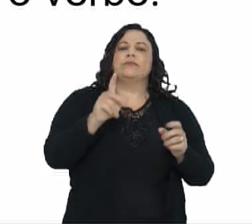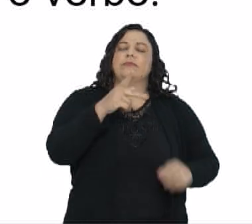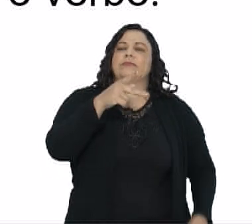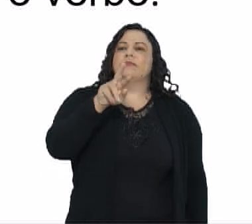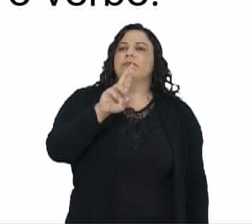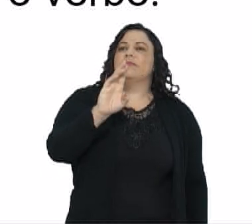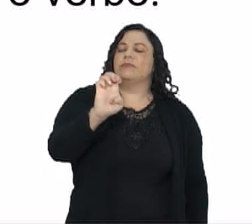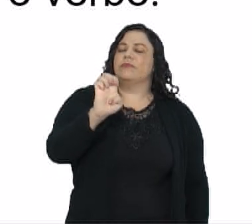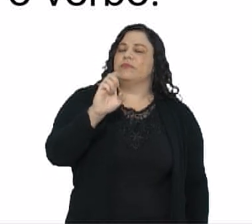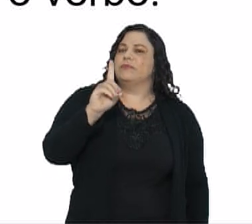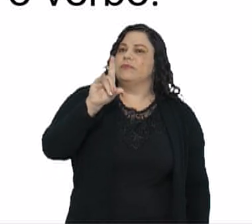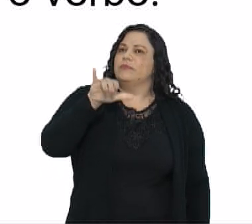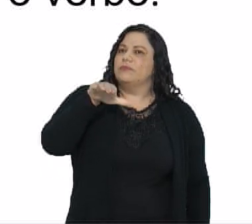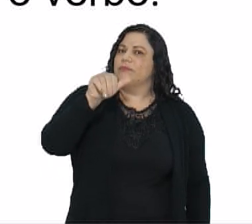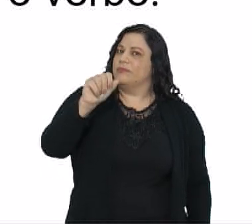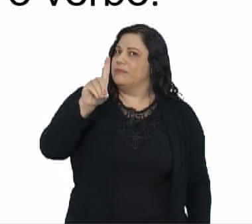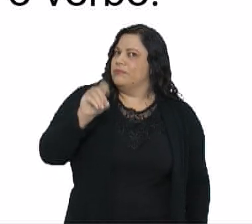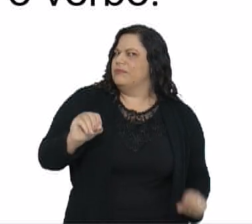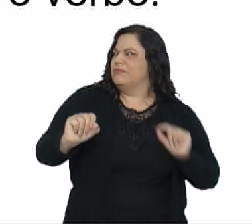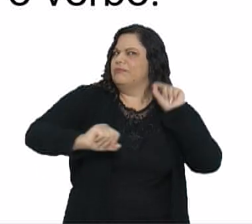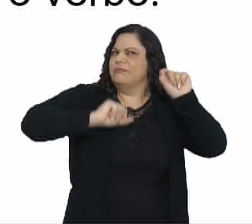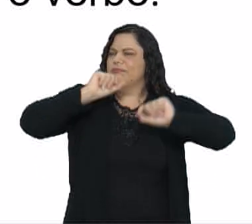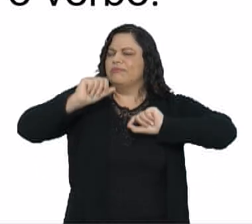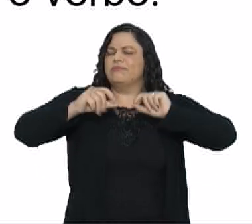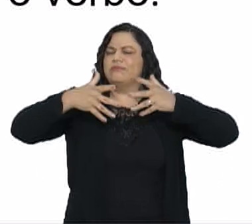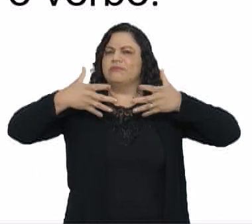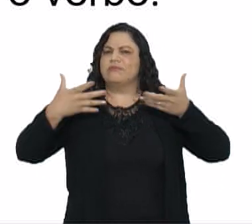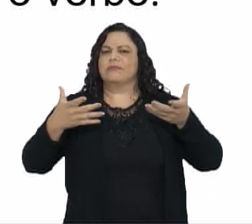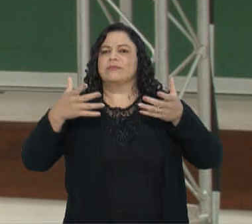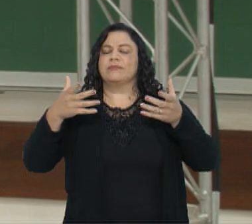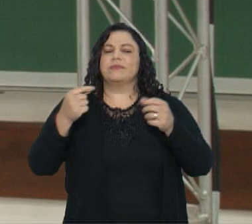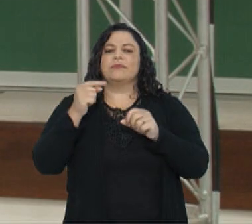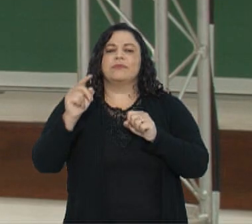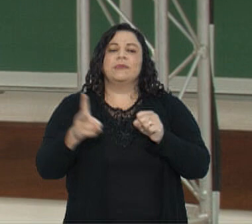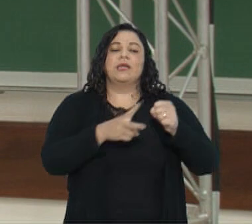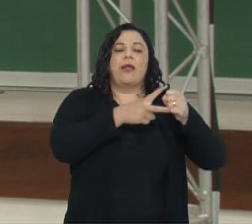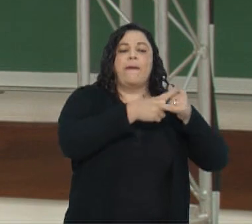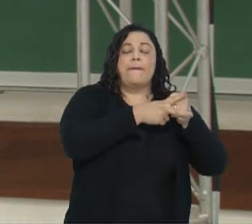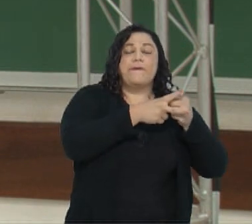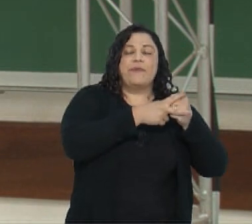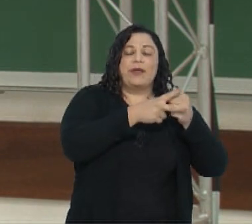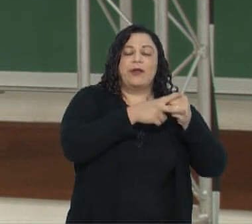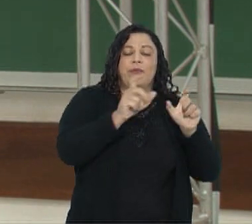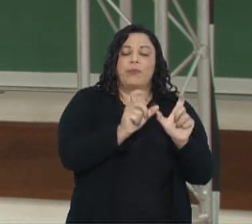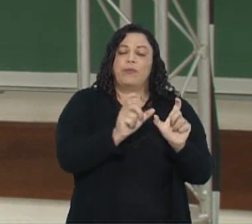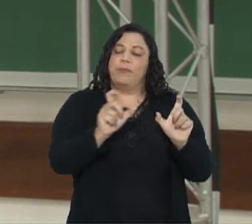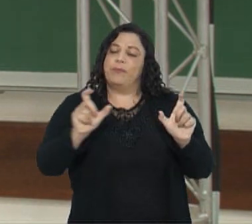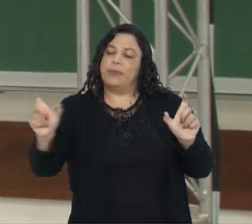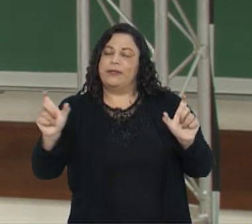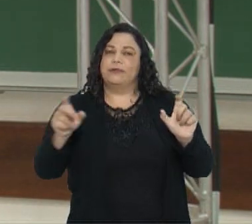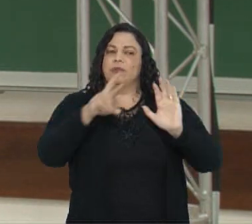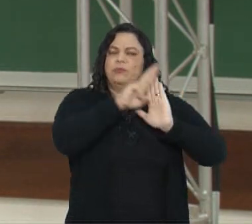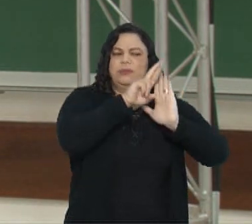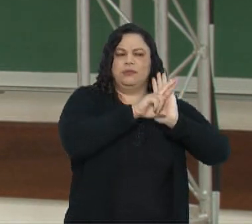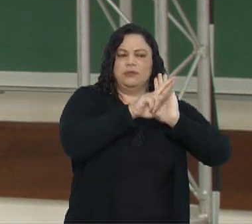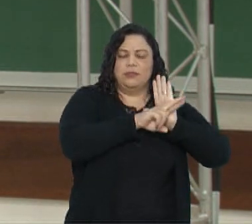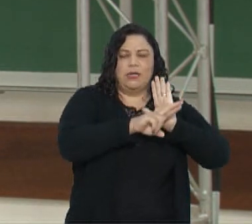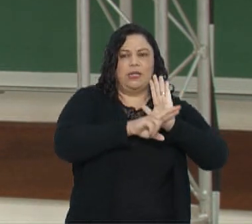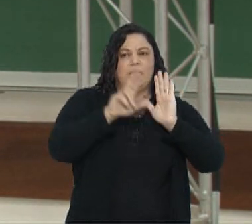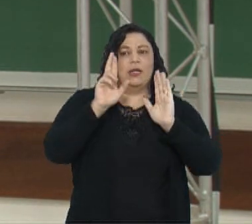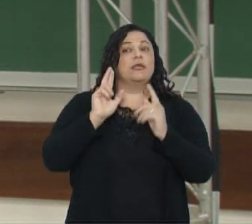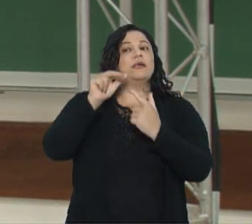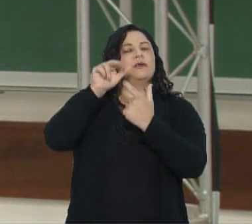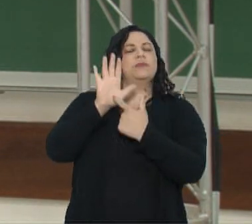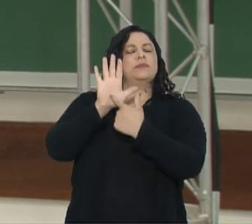sujeito? Termo da oração em que está o verbo. Então, nós temos ali certas regrinhas que a gente consegue identificar o